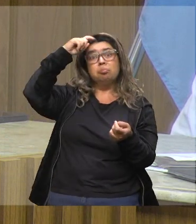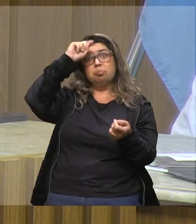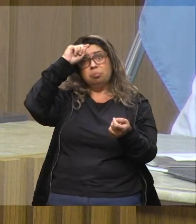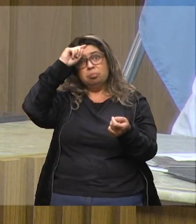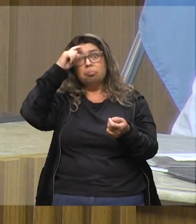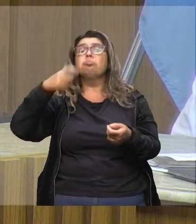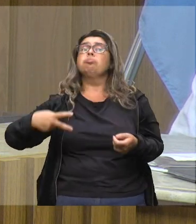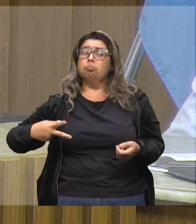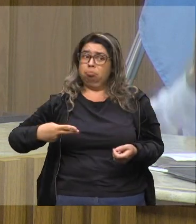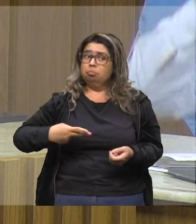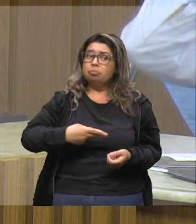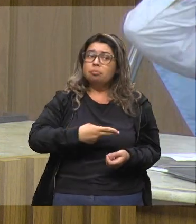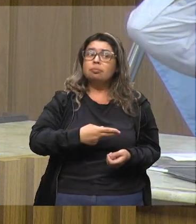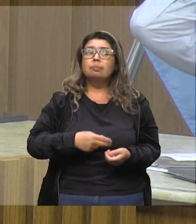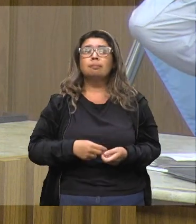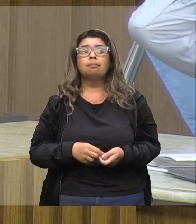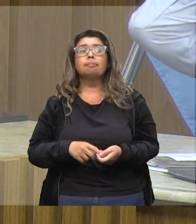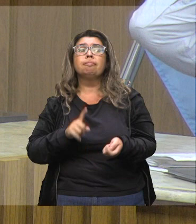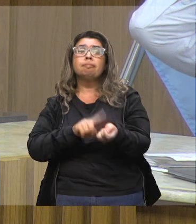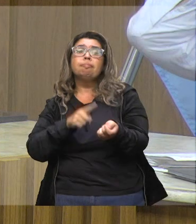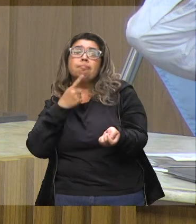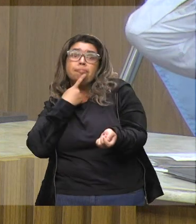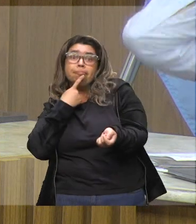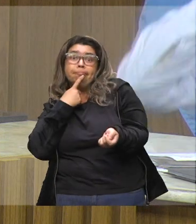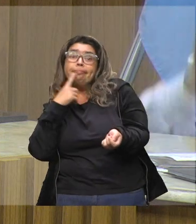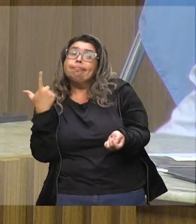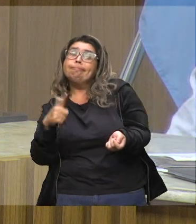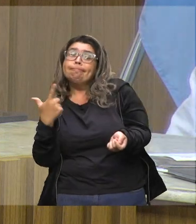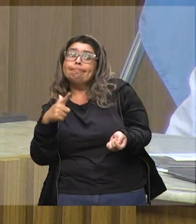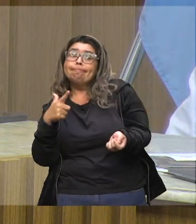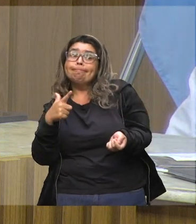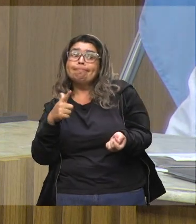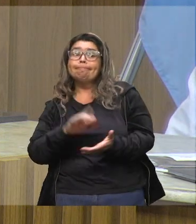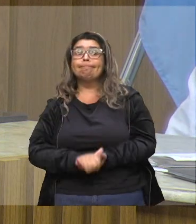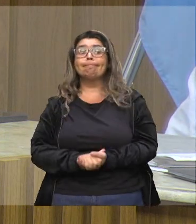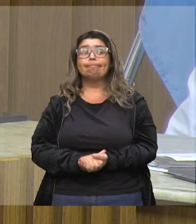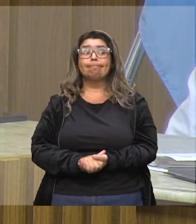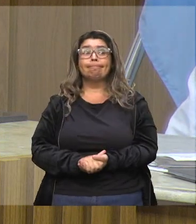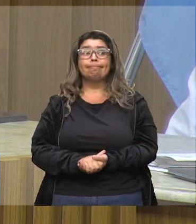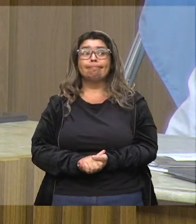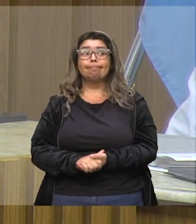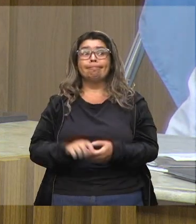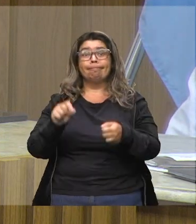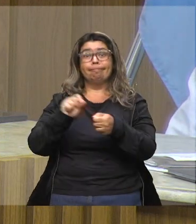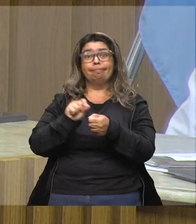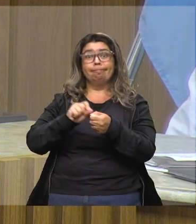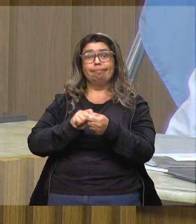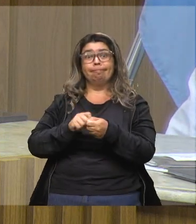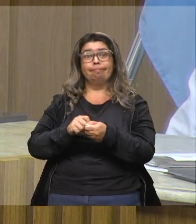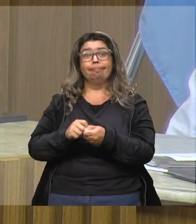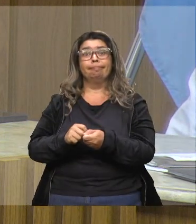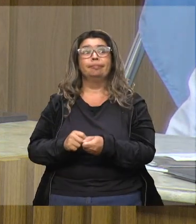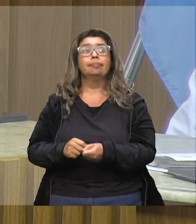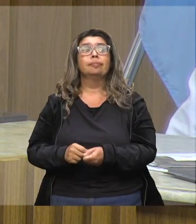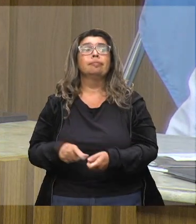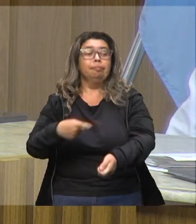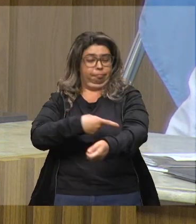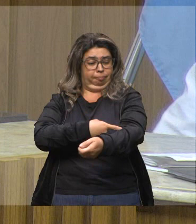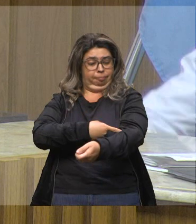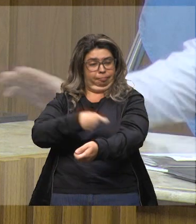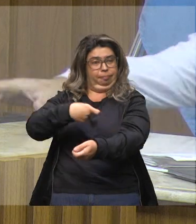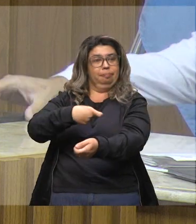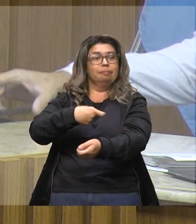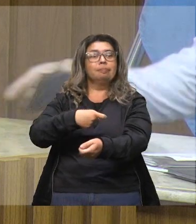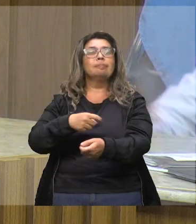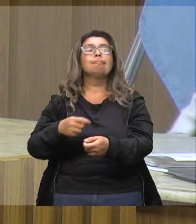vezes aquele tipo de sanguíneo não tem ali. Para fazer o exame, para fazer coleta de sangue,